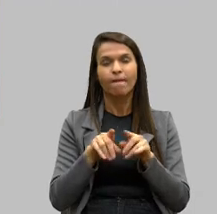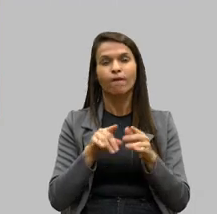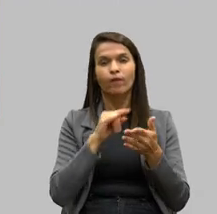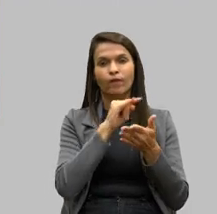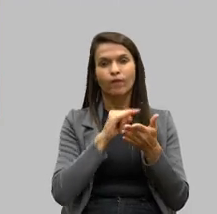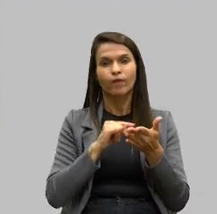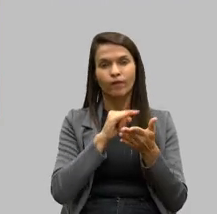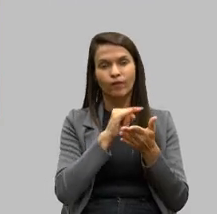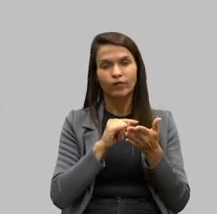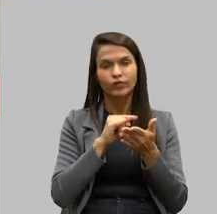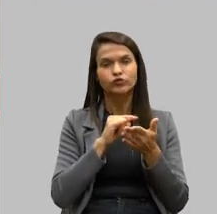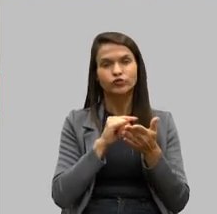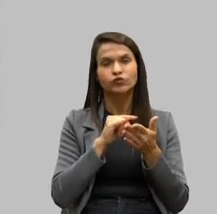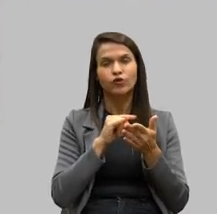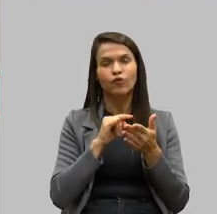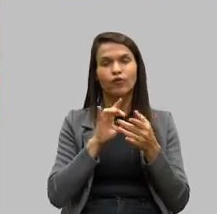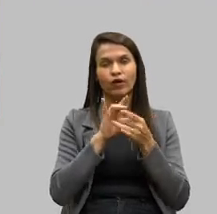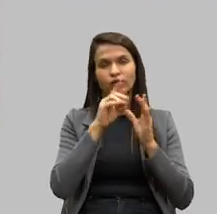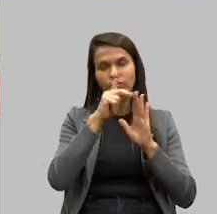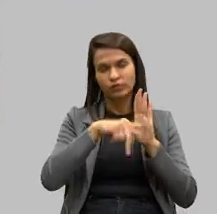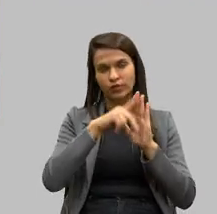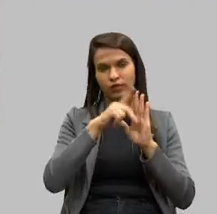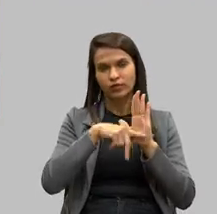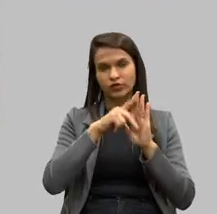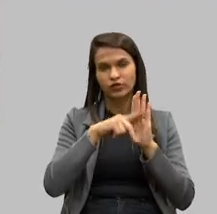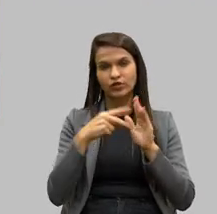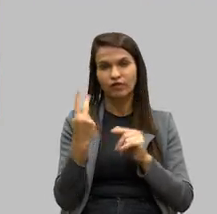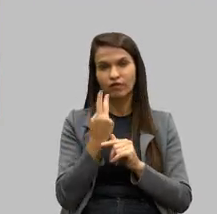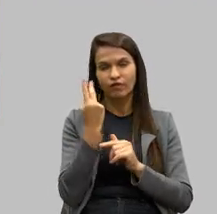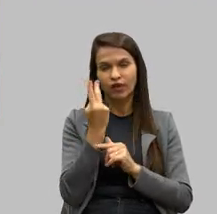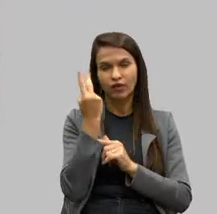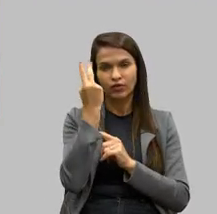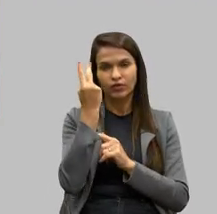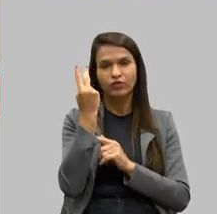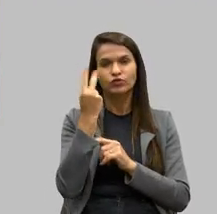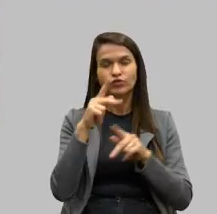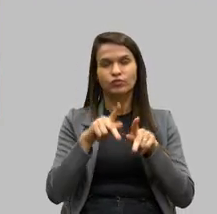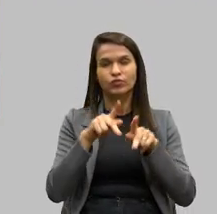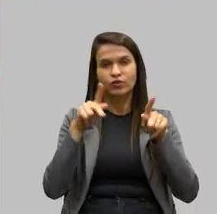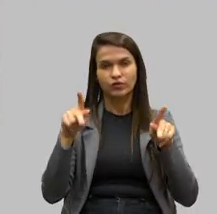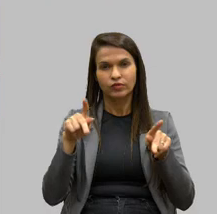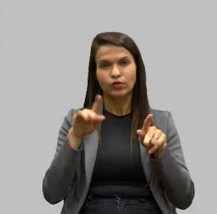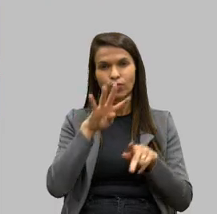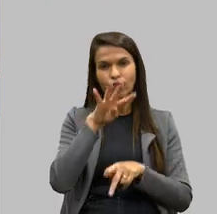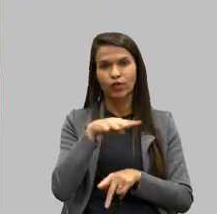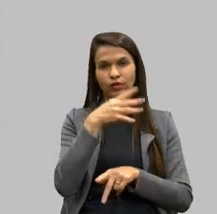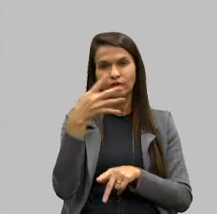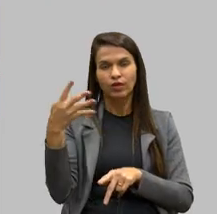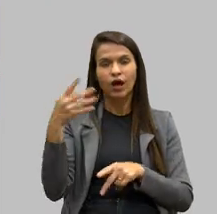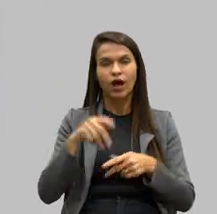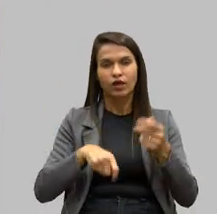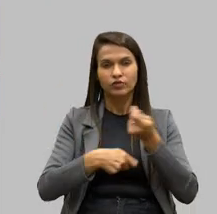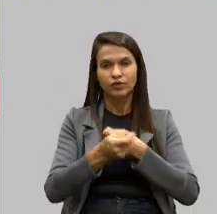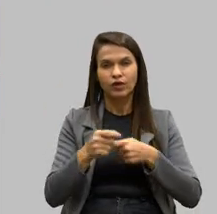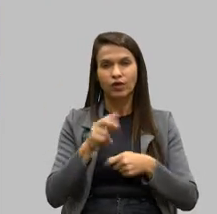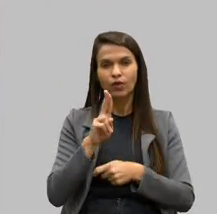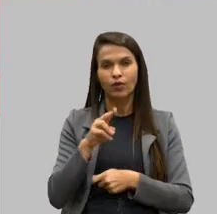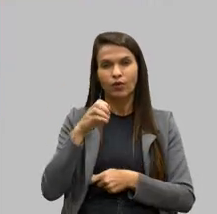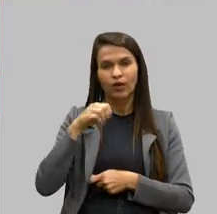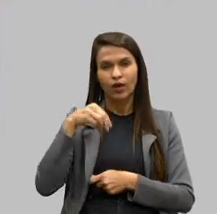a respeito de um planejamento de valorização dos docentes e quadro administrativo da UENG e da Unimox.